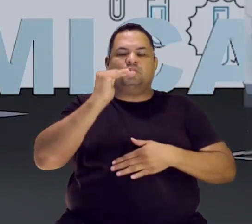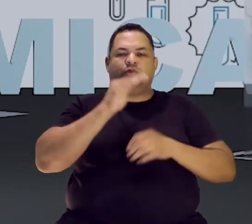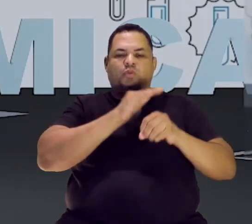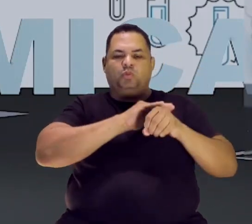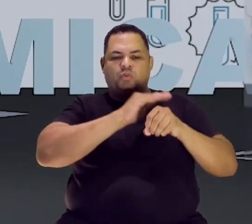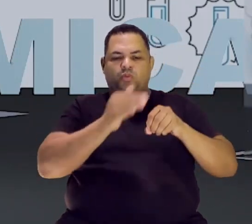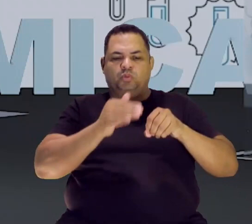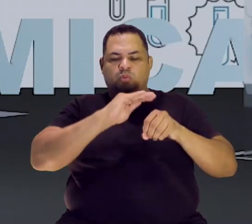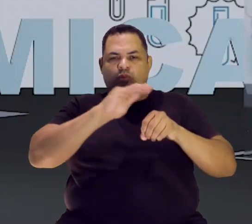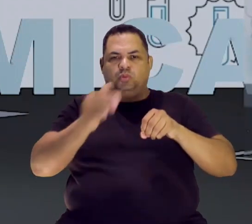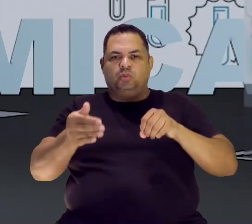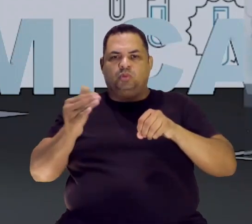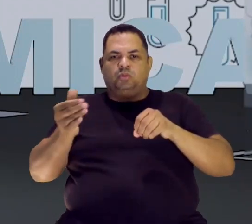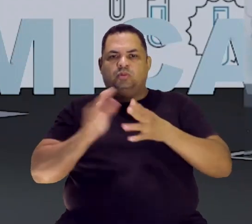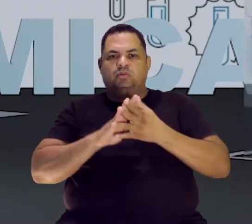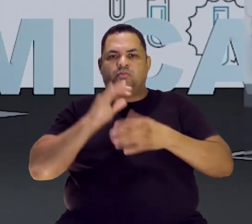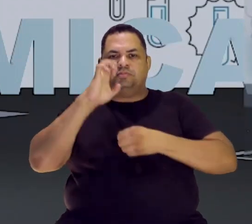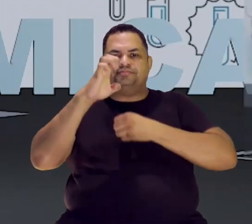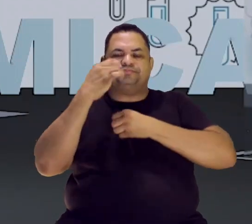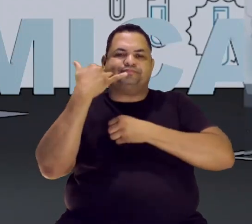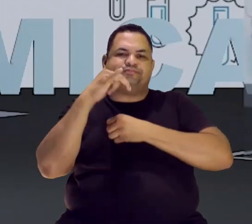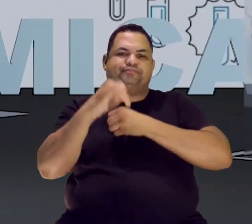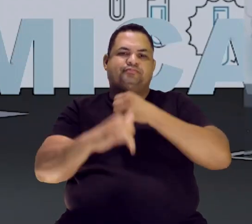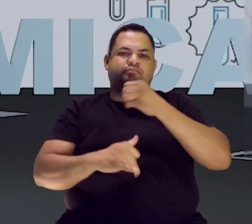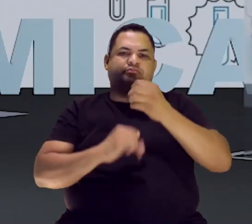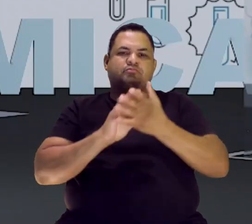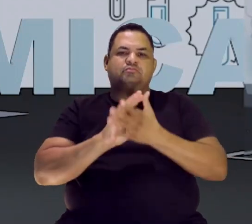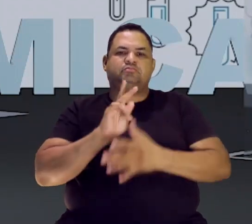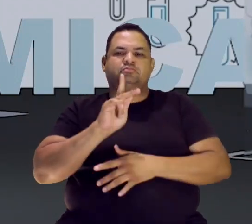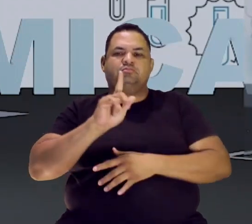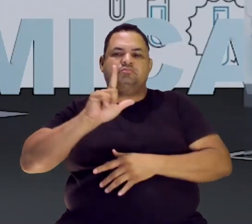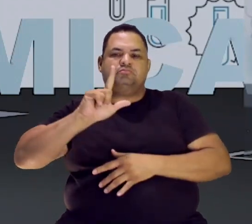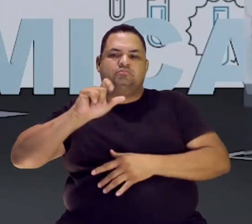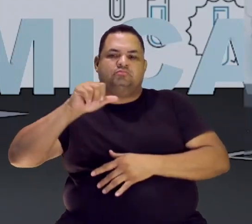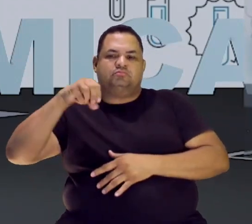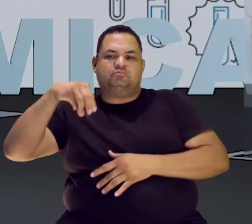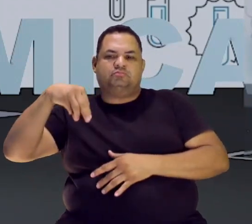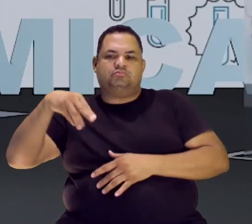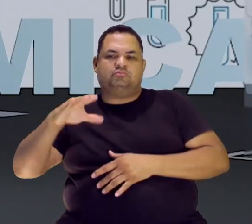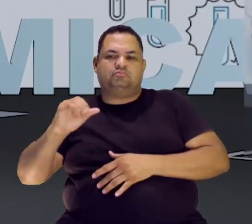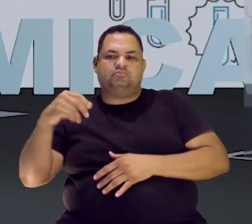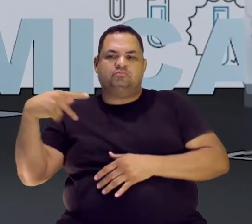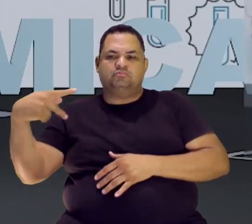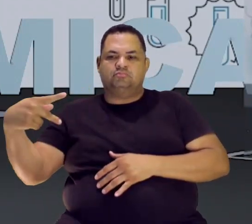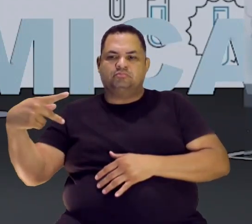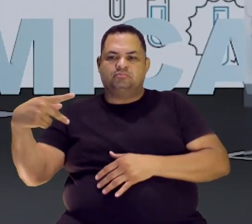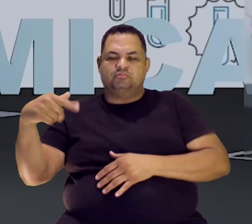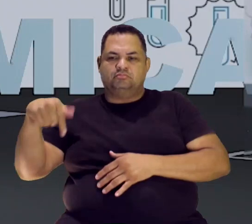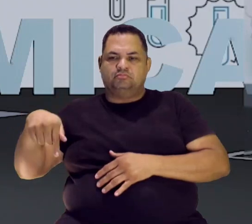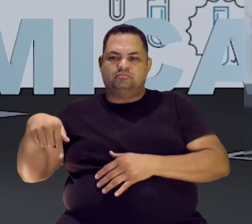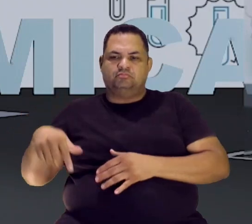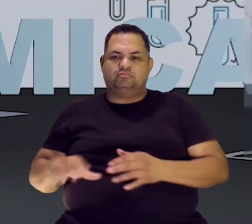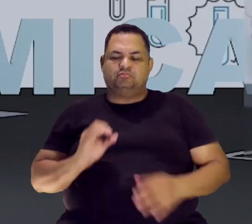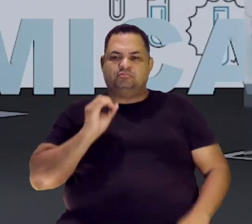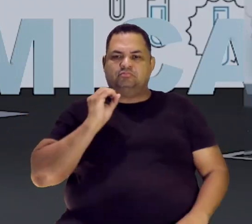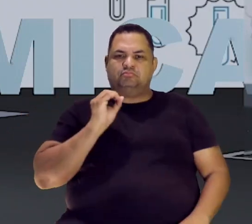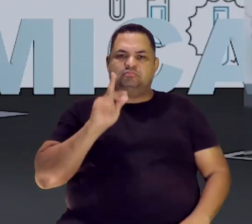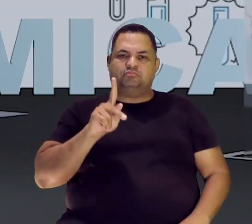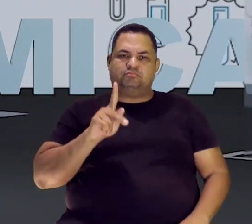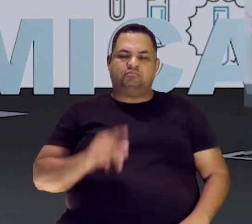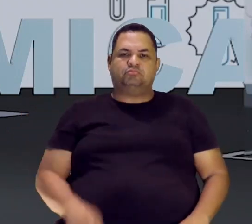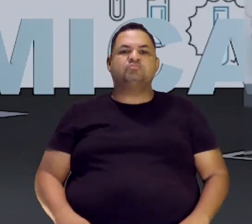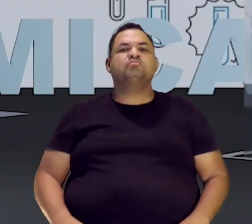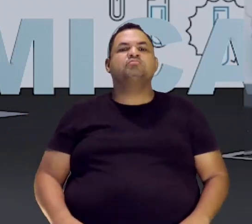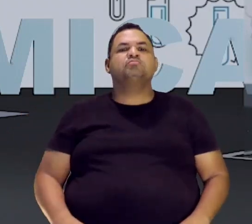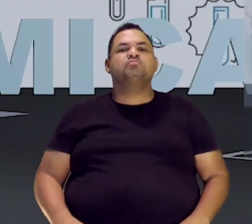ou uma camada eletrônica. K, L, M, N, O, P e Q. Tudo bem? Já